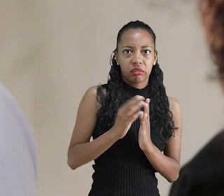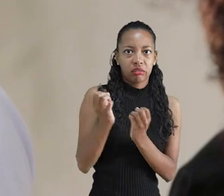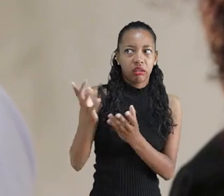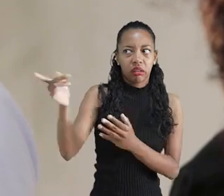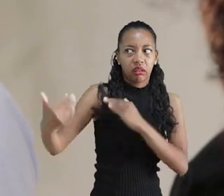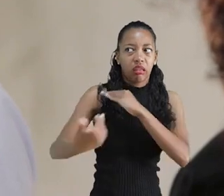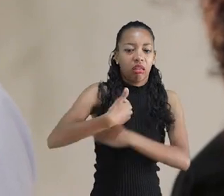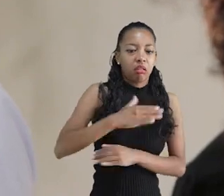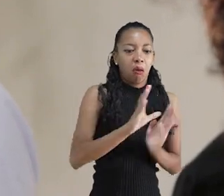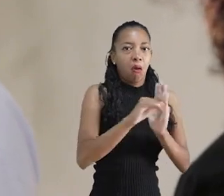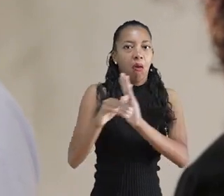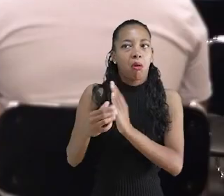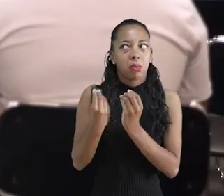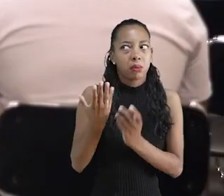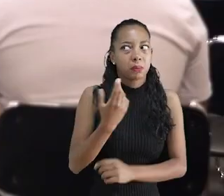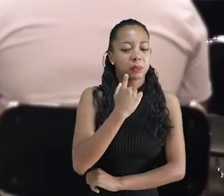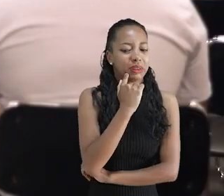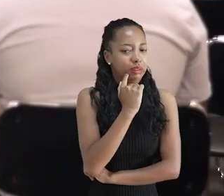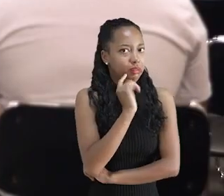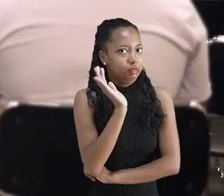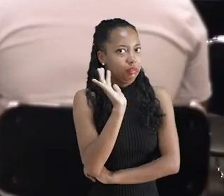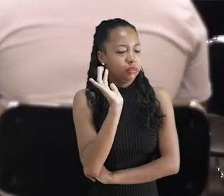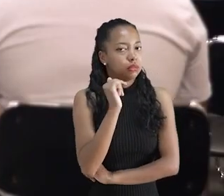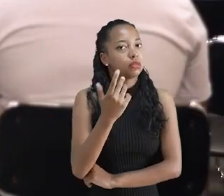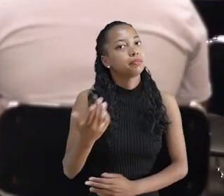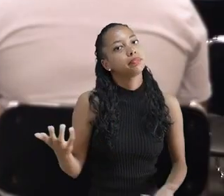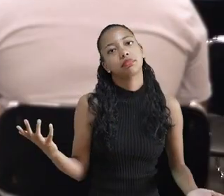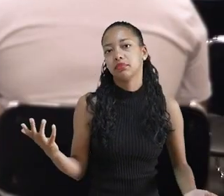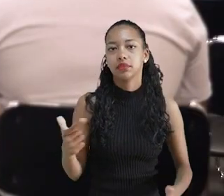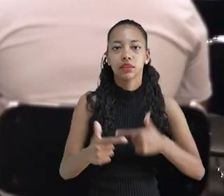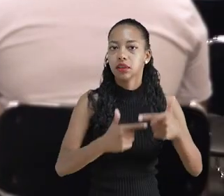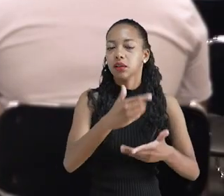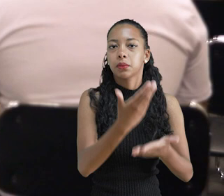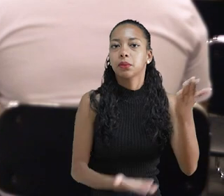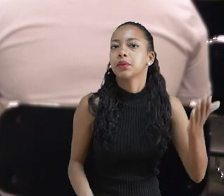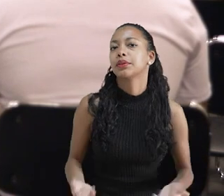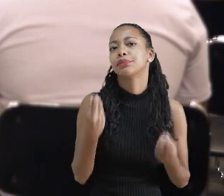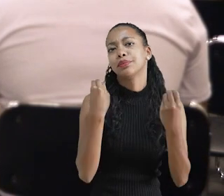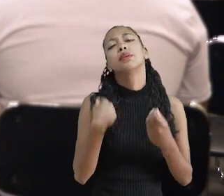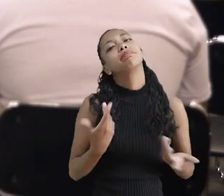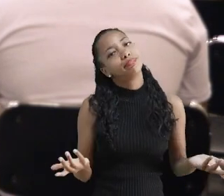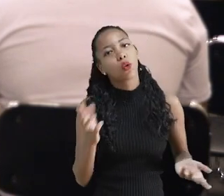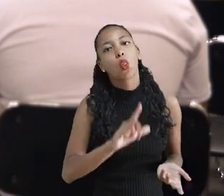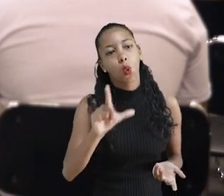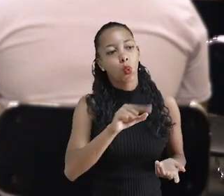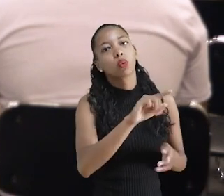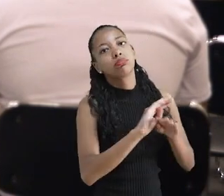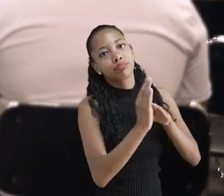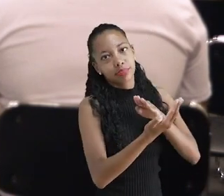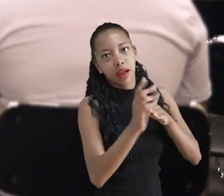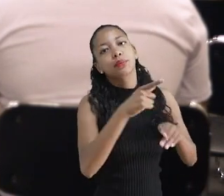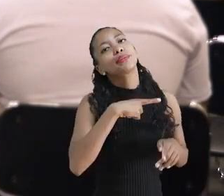tudo infelizmente isso era uma realidade a gente tem que ter a nossa voz a gente tem que mostrar que não é isso a gente sabe o que tem sim violência